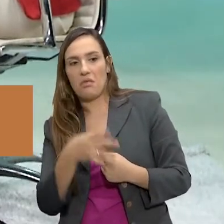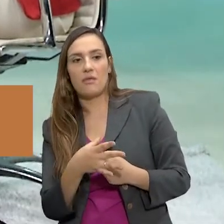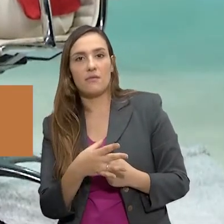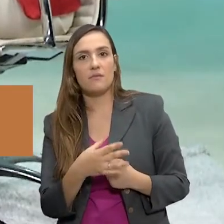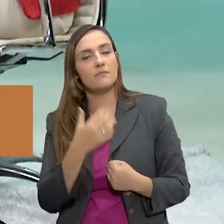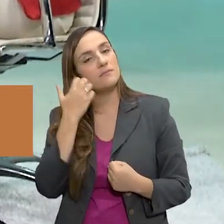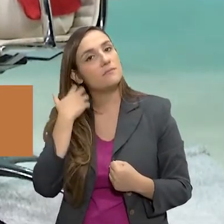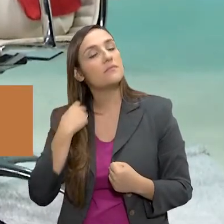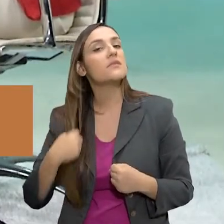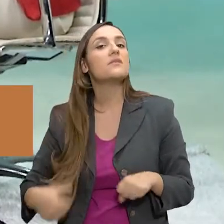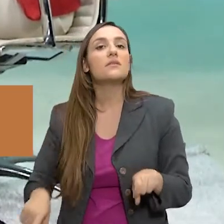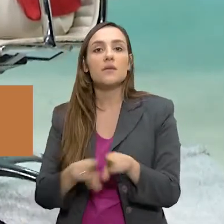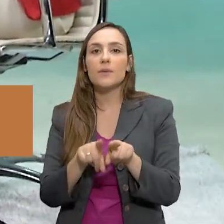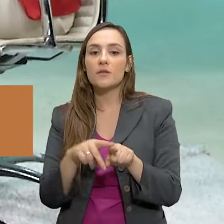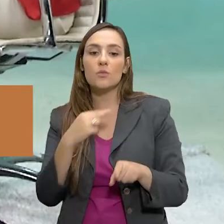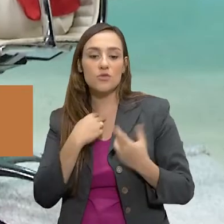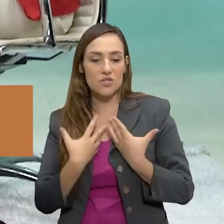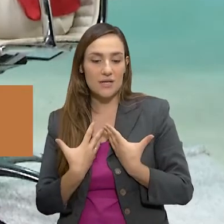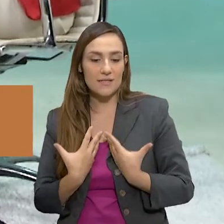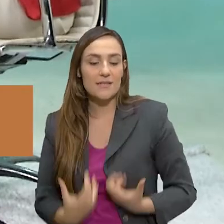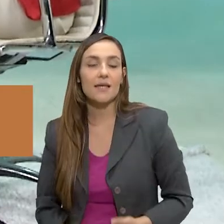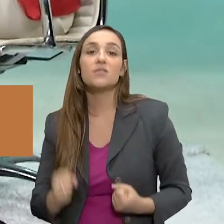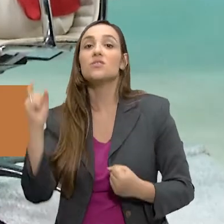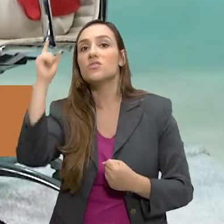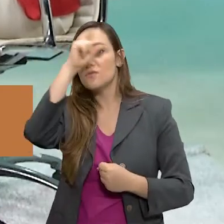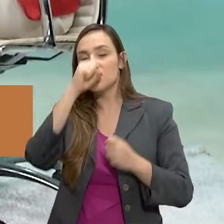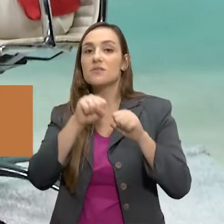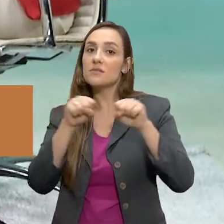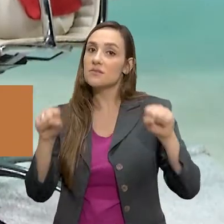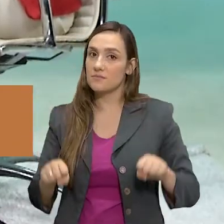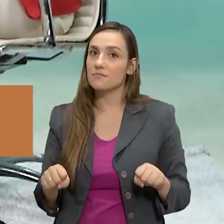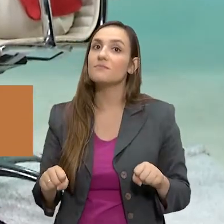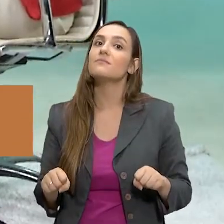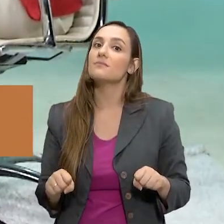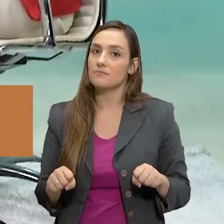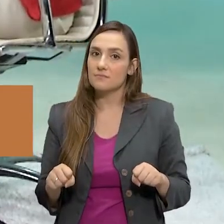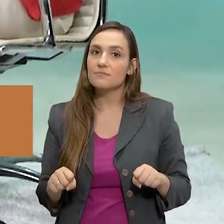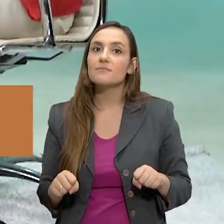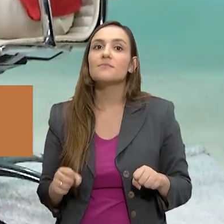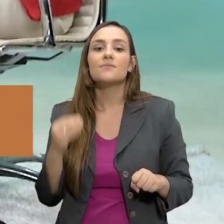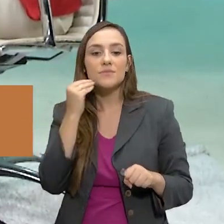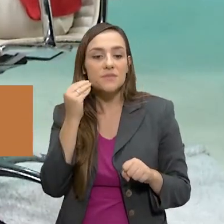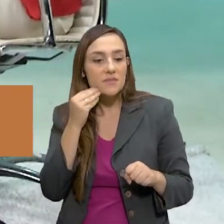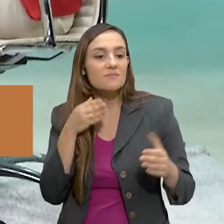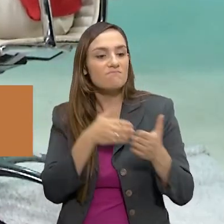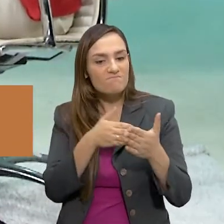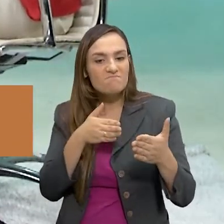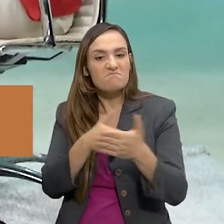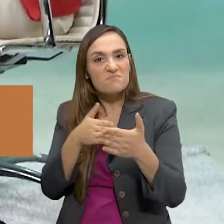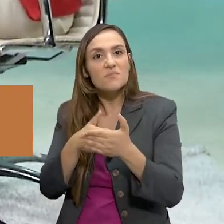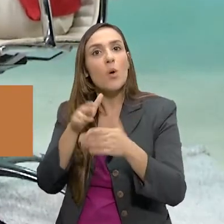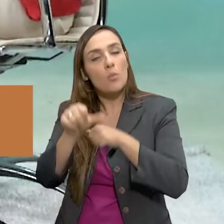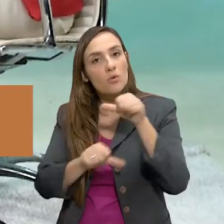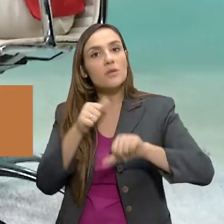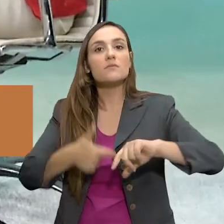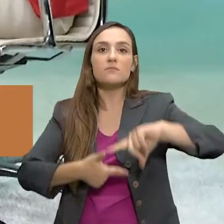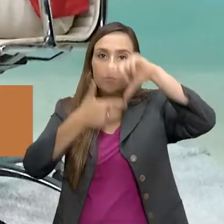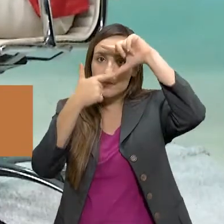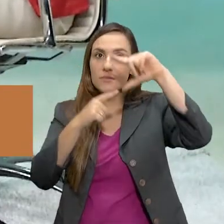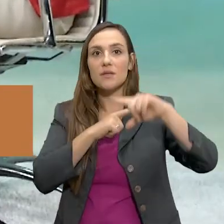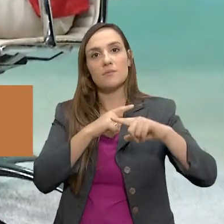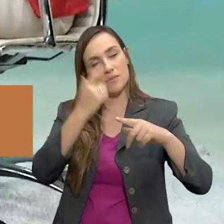e trabalhar, não frustrar, não se frustrar, entender que esse é o sistema, que a gente está lutando contra o sistema, que a gente está rompendo paradigma, que a gente vai